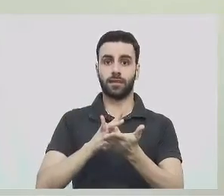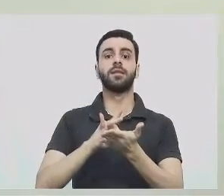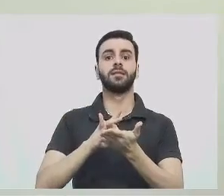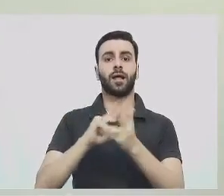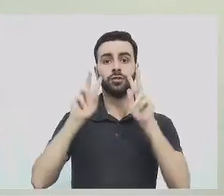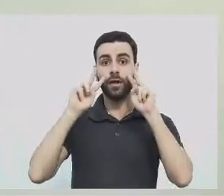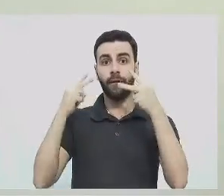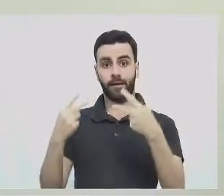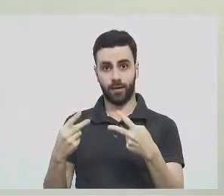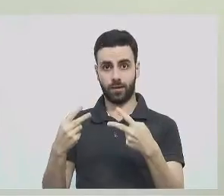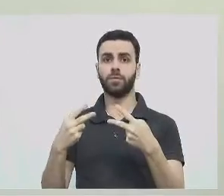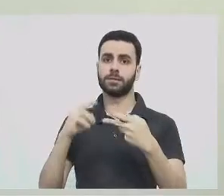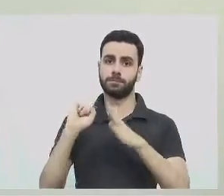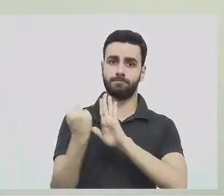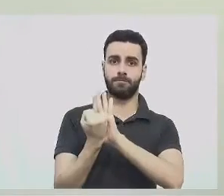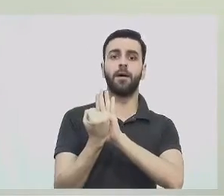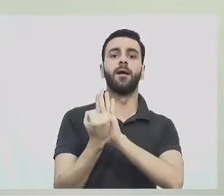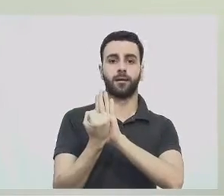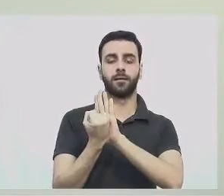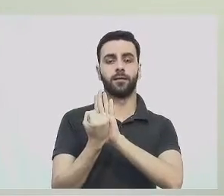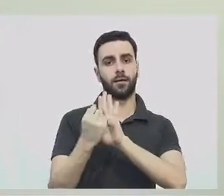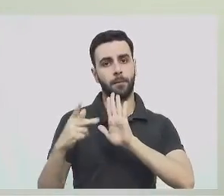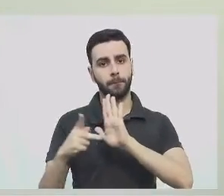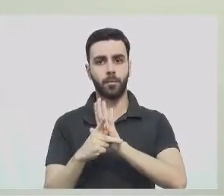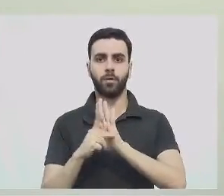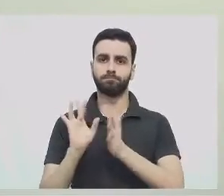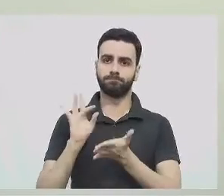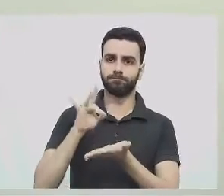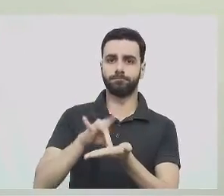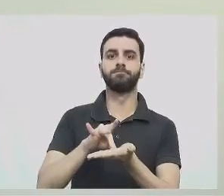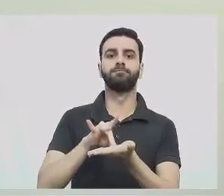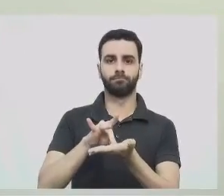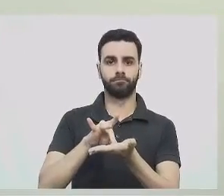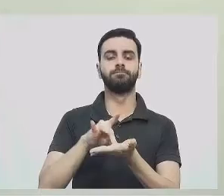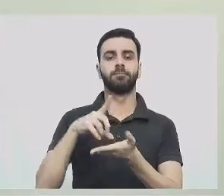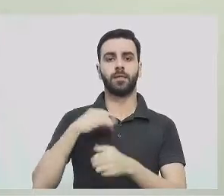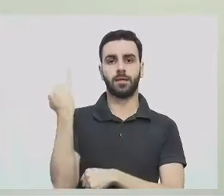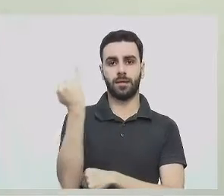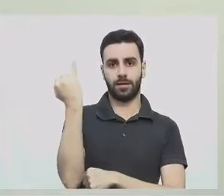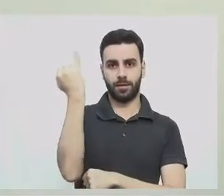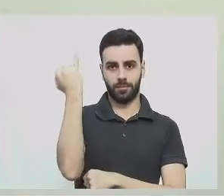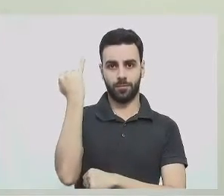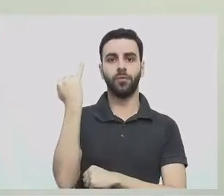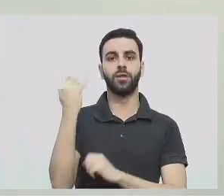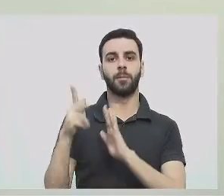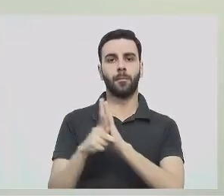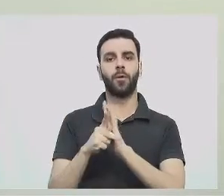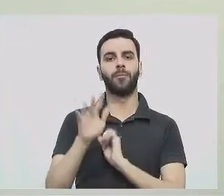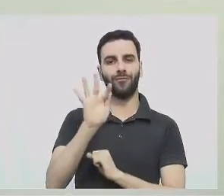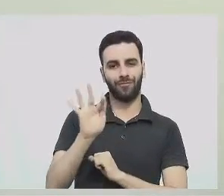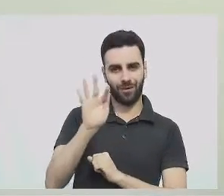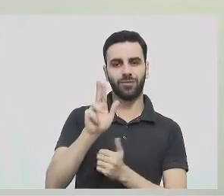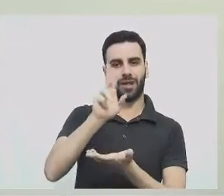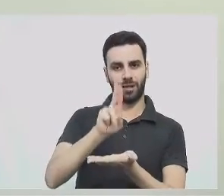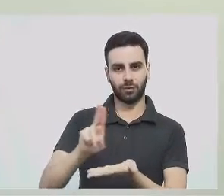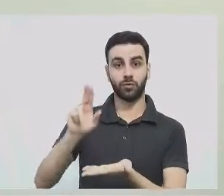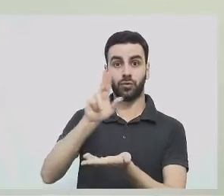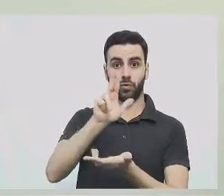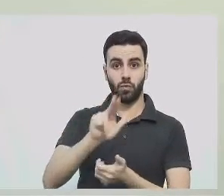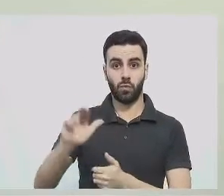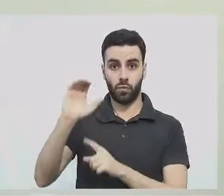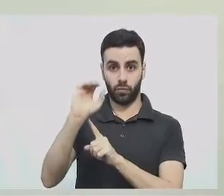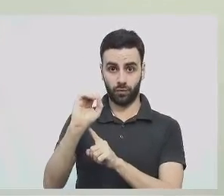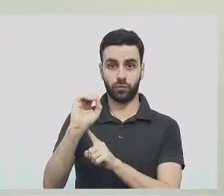reconheça de forma institucional, de forma oficial, a importância dessa instituição para a